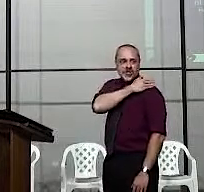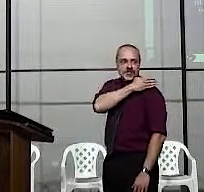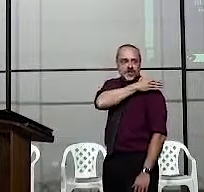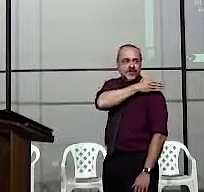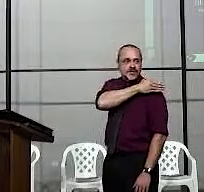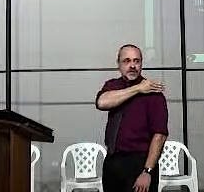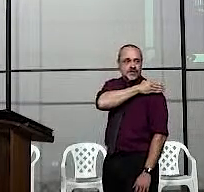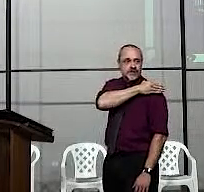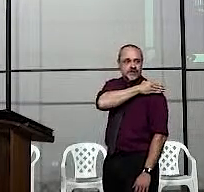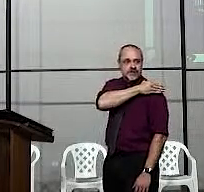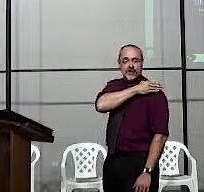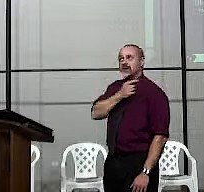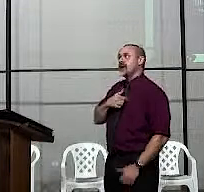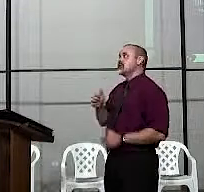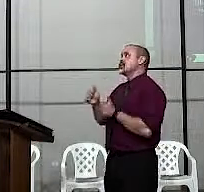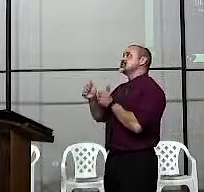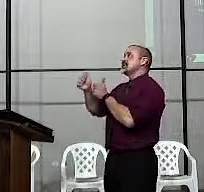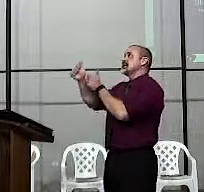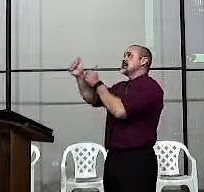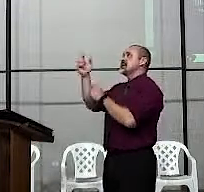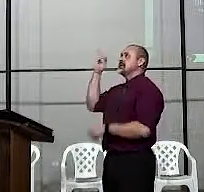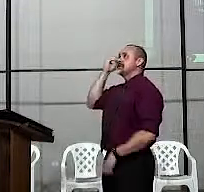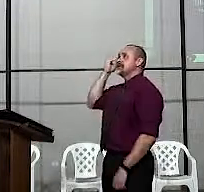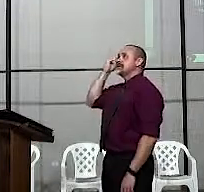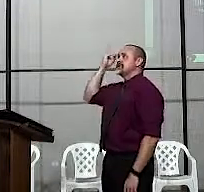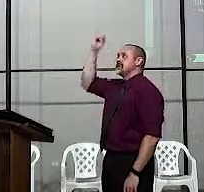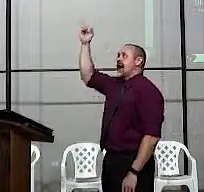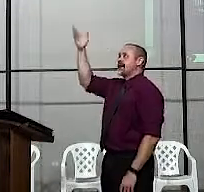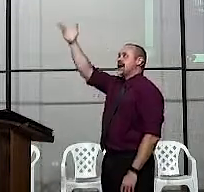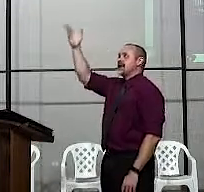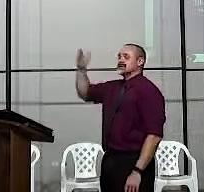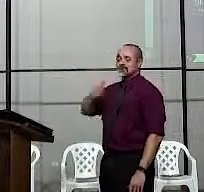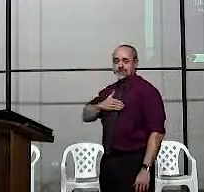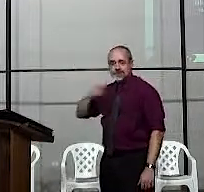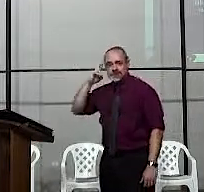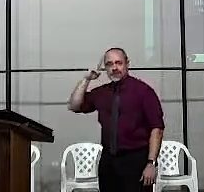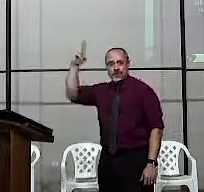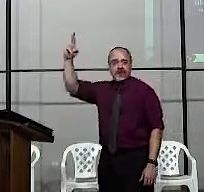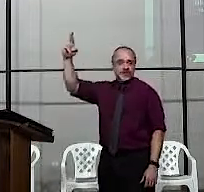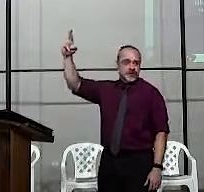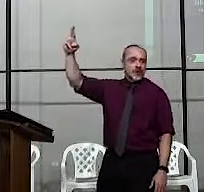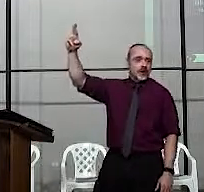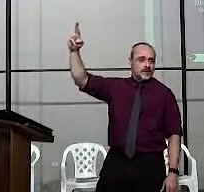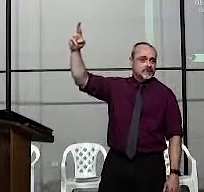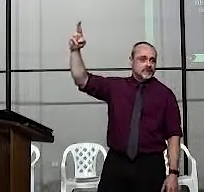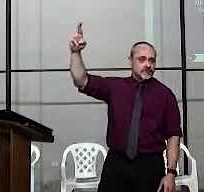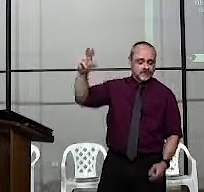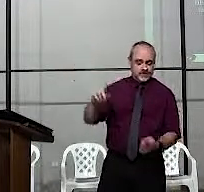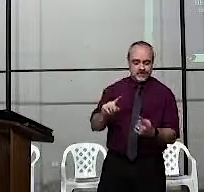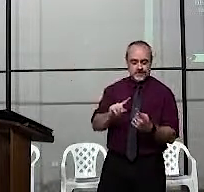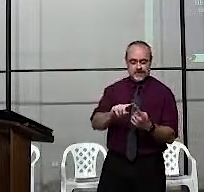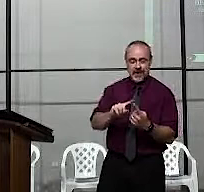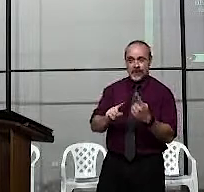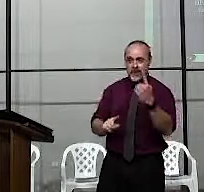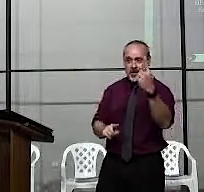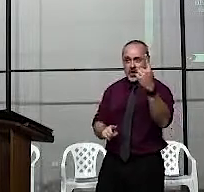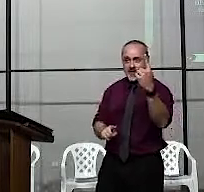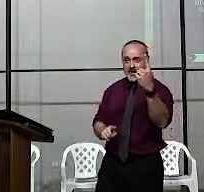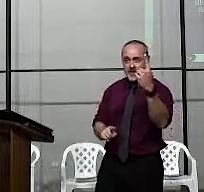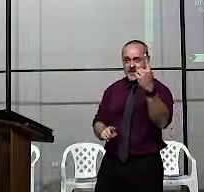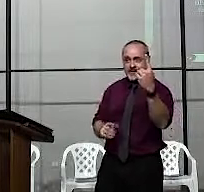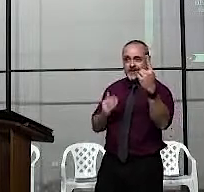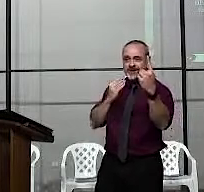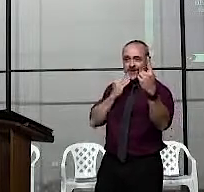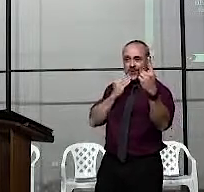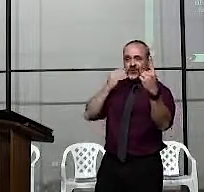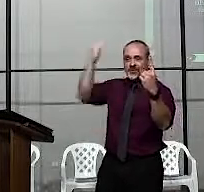minhas costas. Eu vou seguir a Deus, o meu Senhor. A primeira